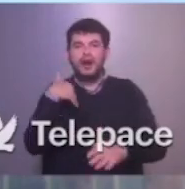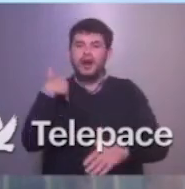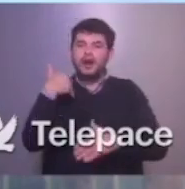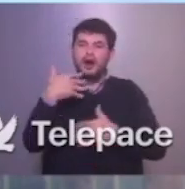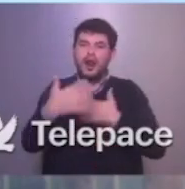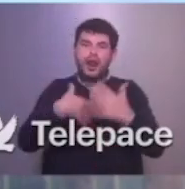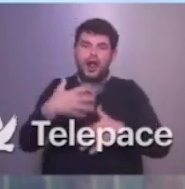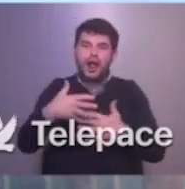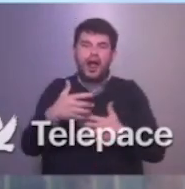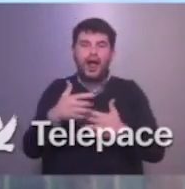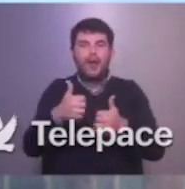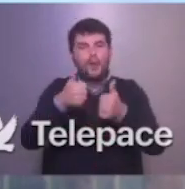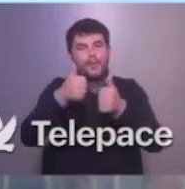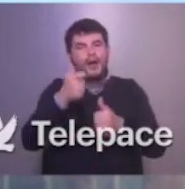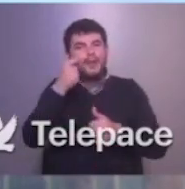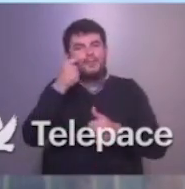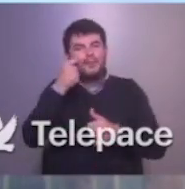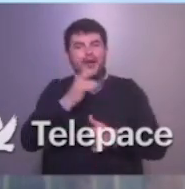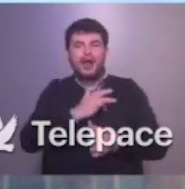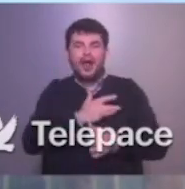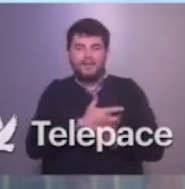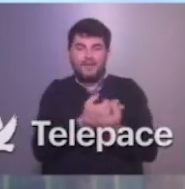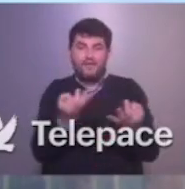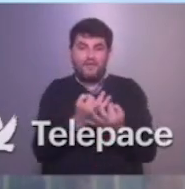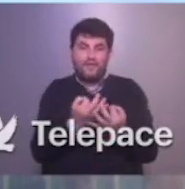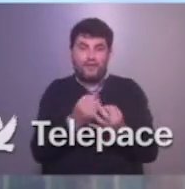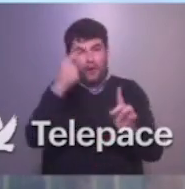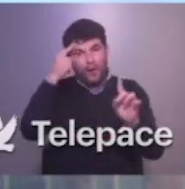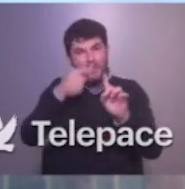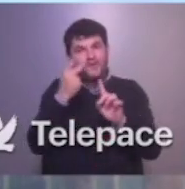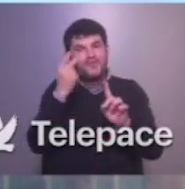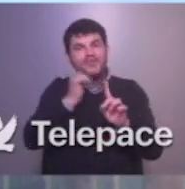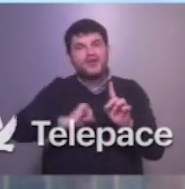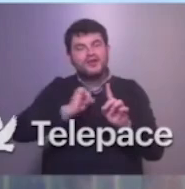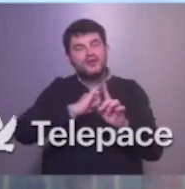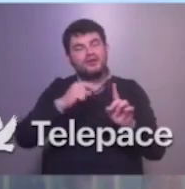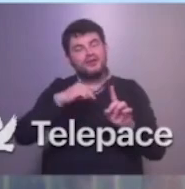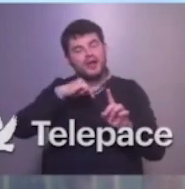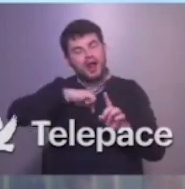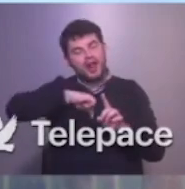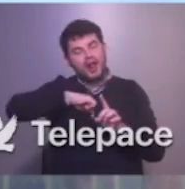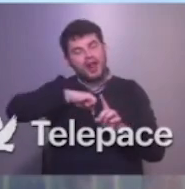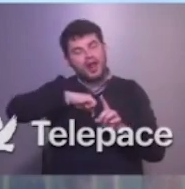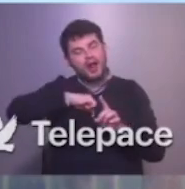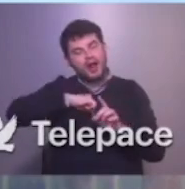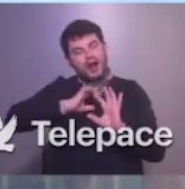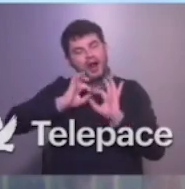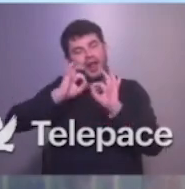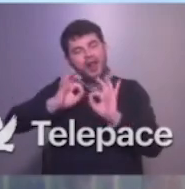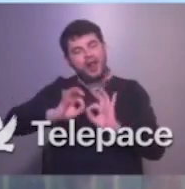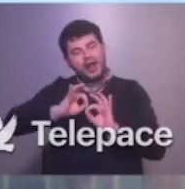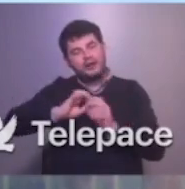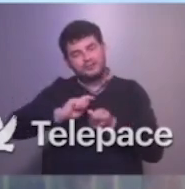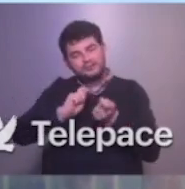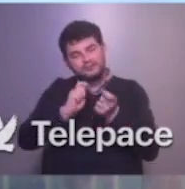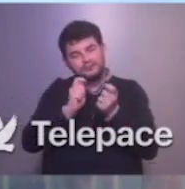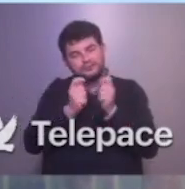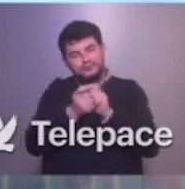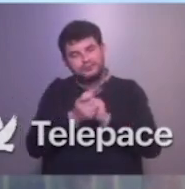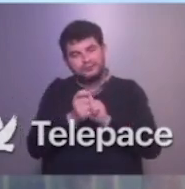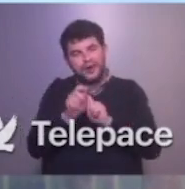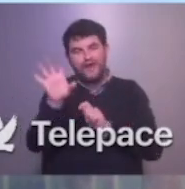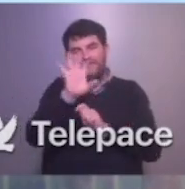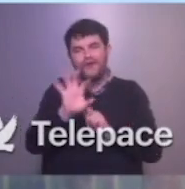para o bem daqueles que o amam, e que a grande meta da nossa vida é de sermos conformados, configurados